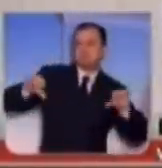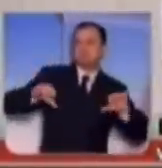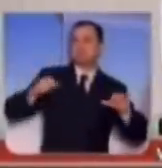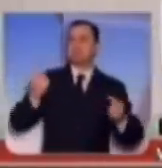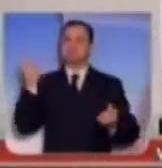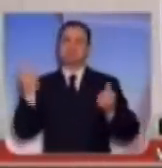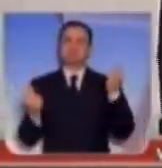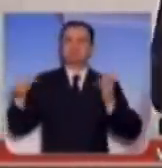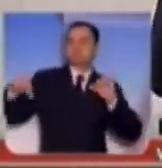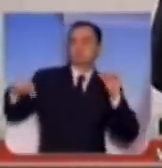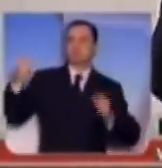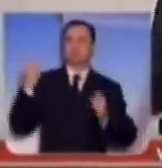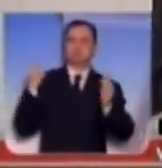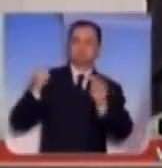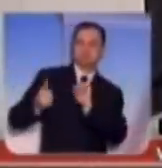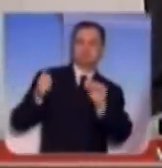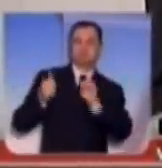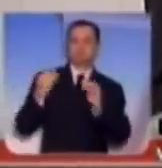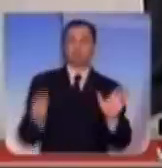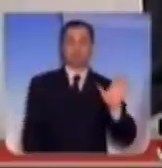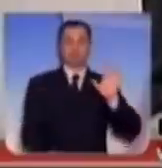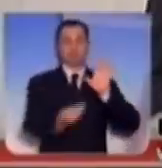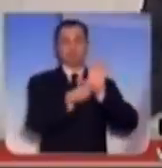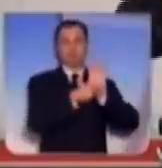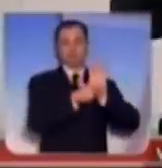da educação. Então, eu quero fazer esse